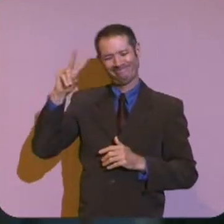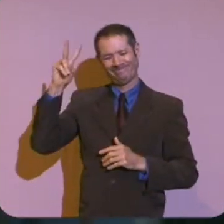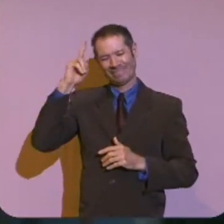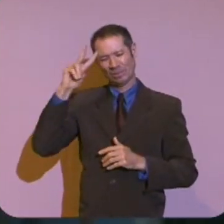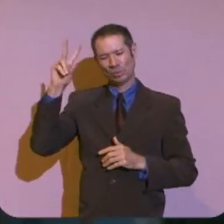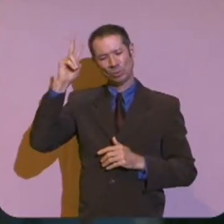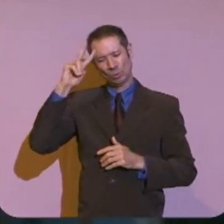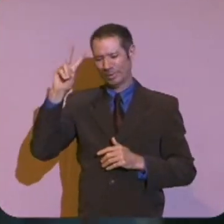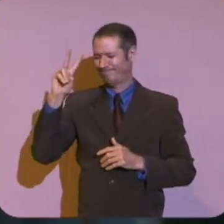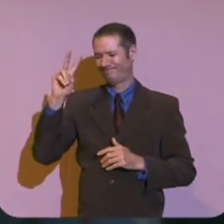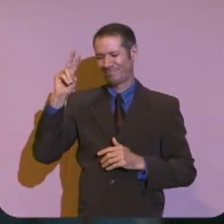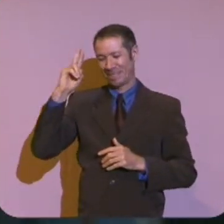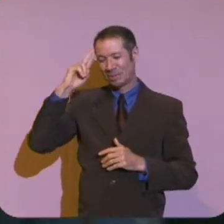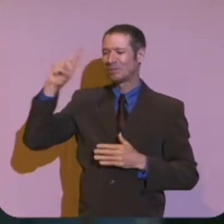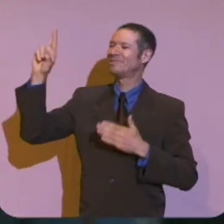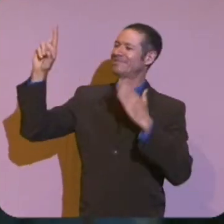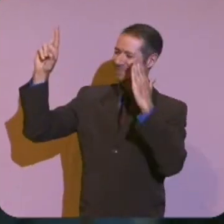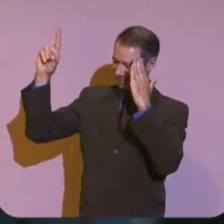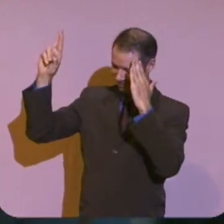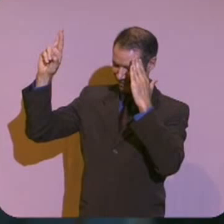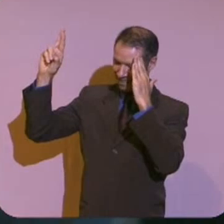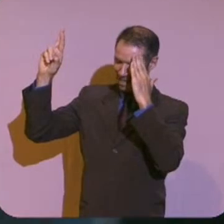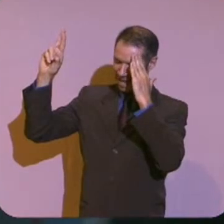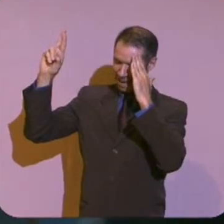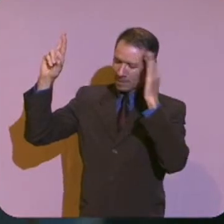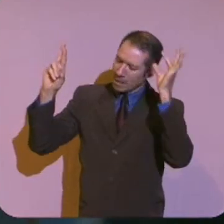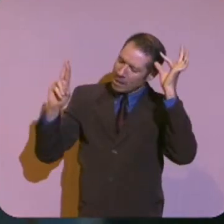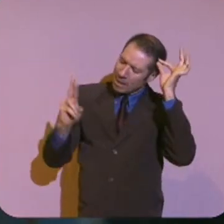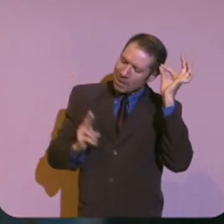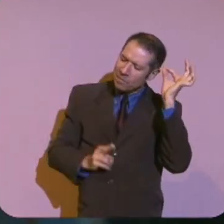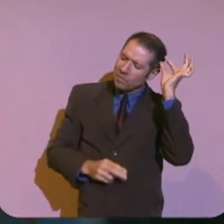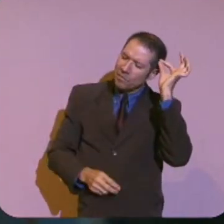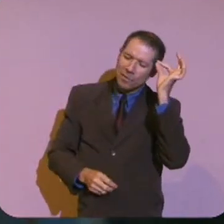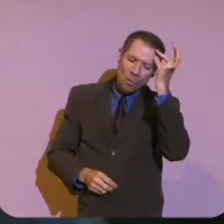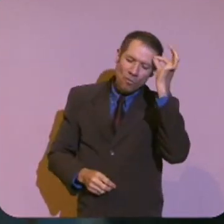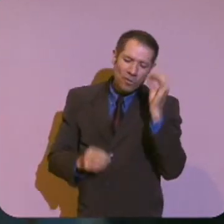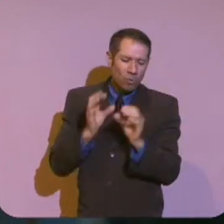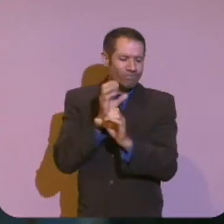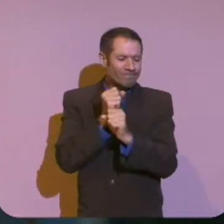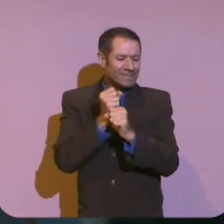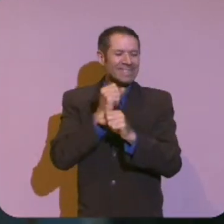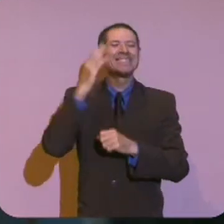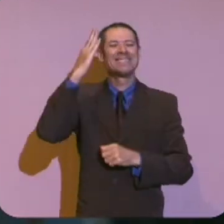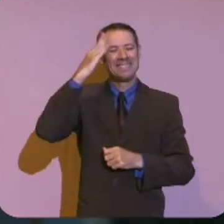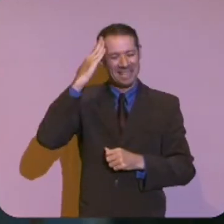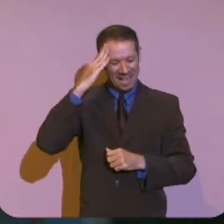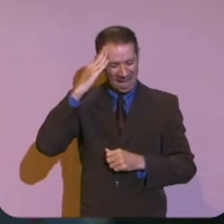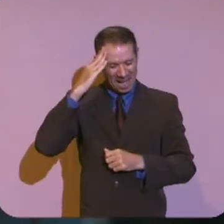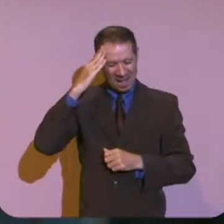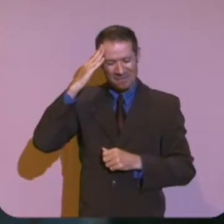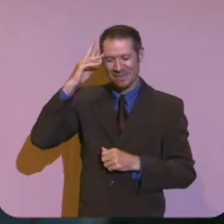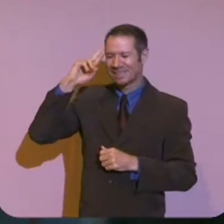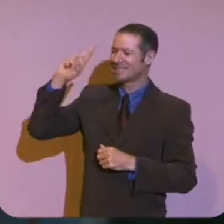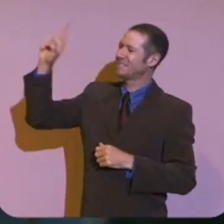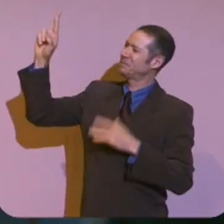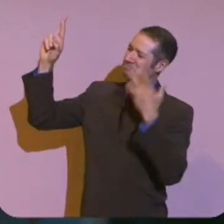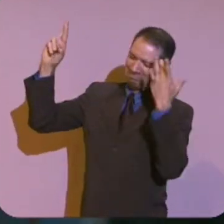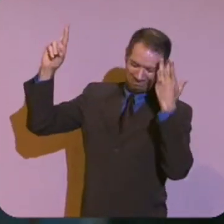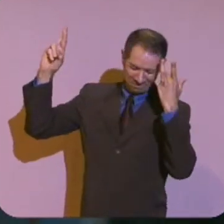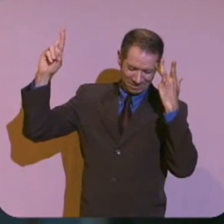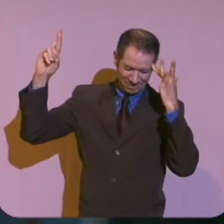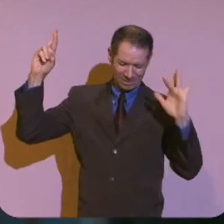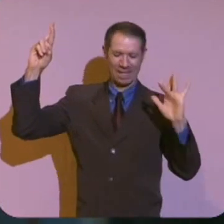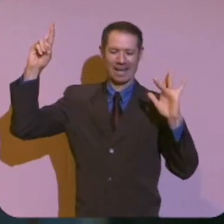um deles, mas o Senhor sabe até quantos fios de cabelo eles têm na cabeça. Senhor, eu não sei